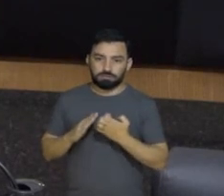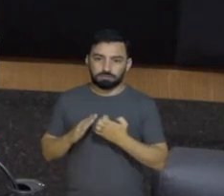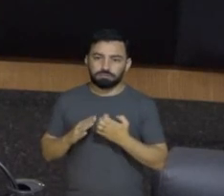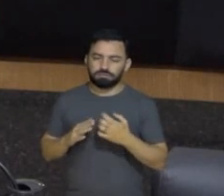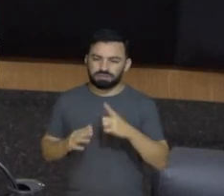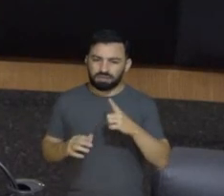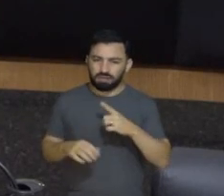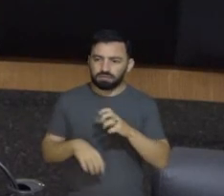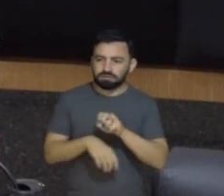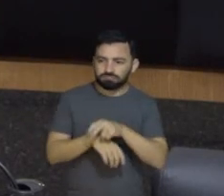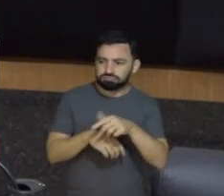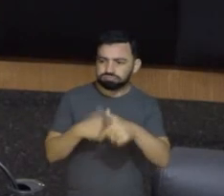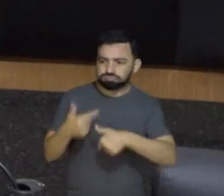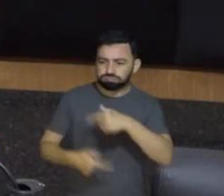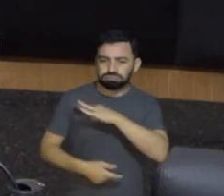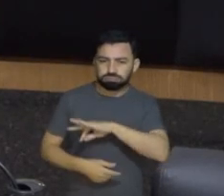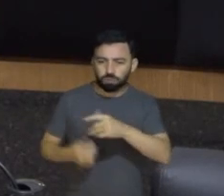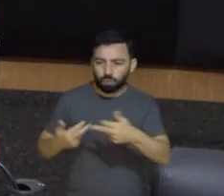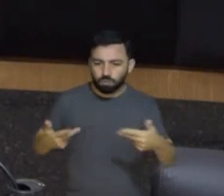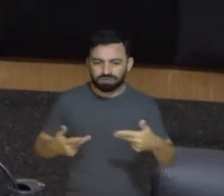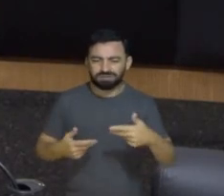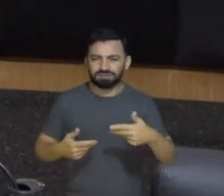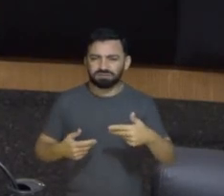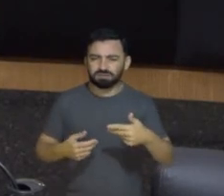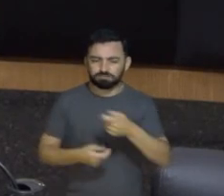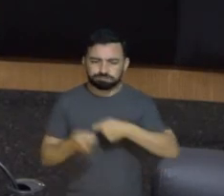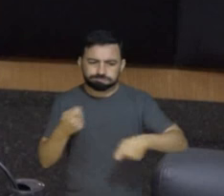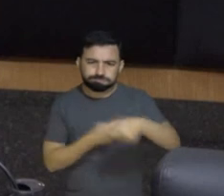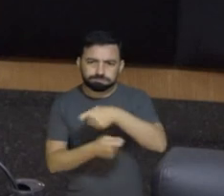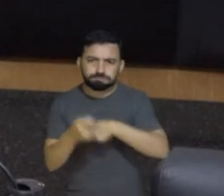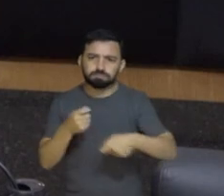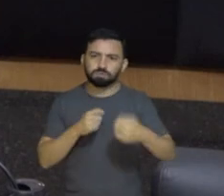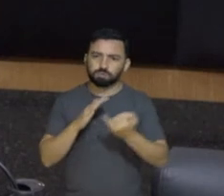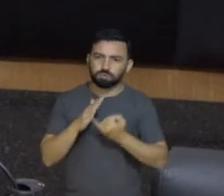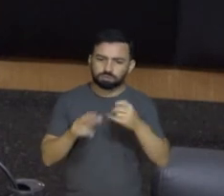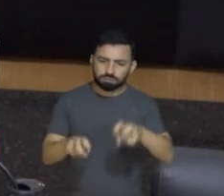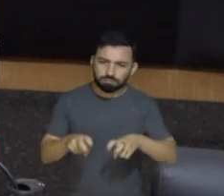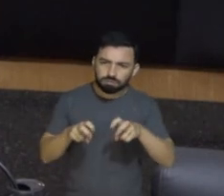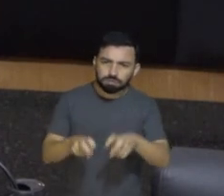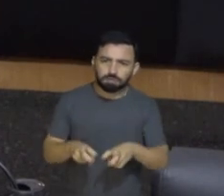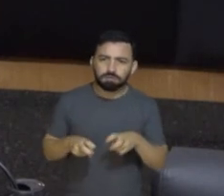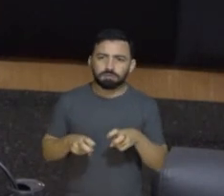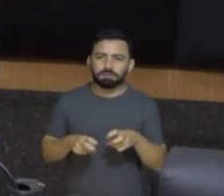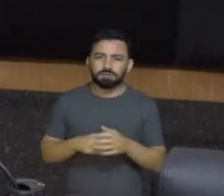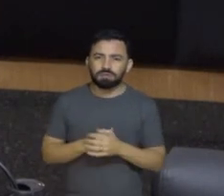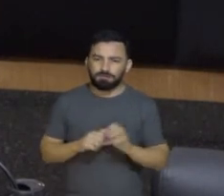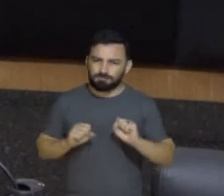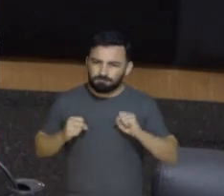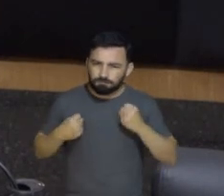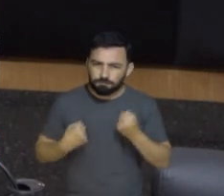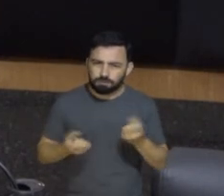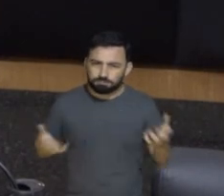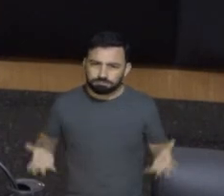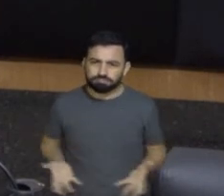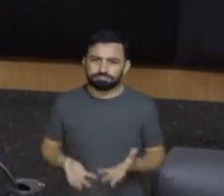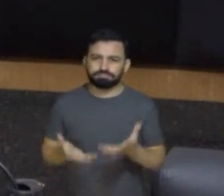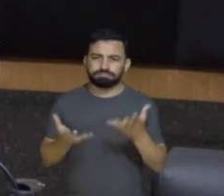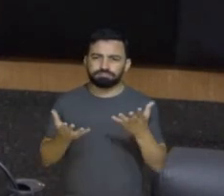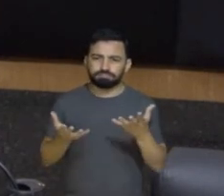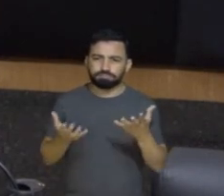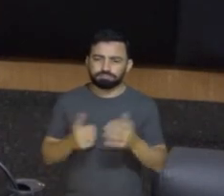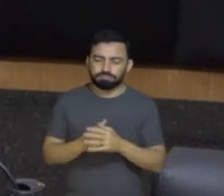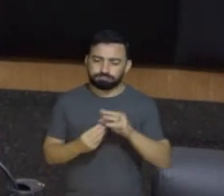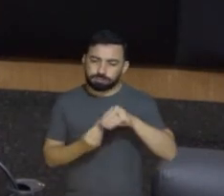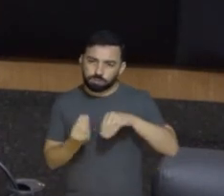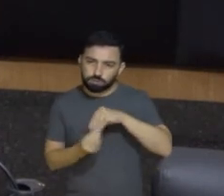emprego, renda, né, a nossa agroindústria, o agronegócio, essa força pujante, mista